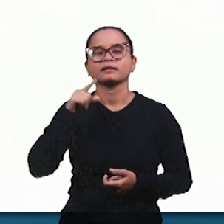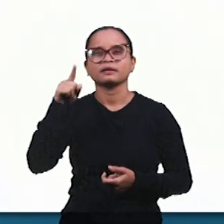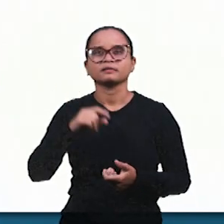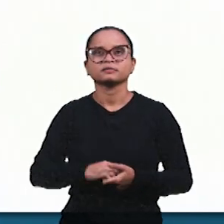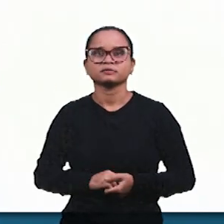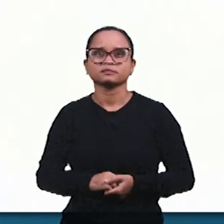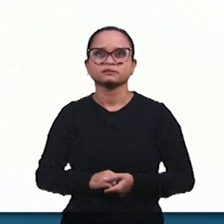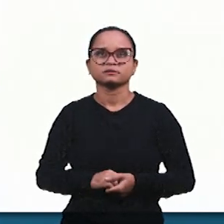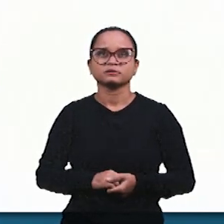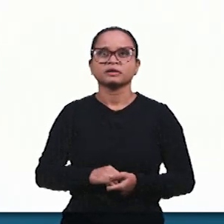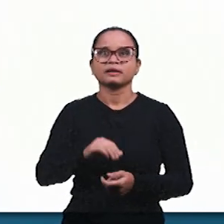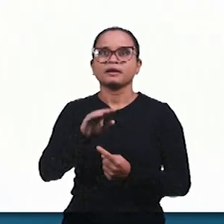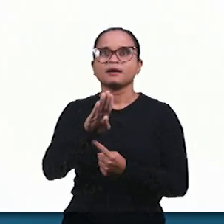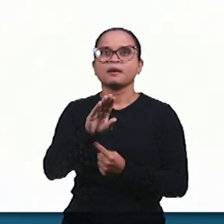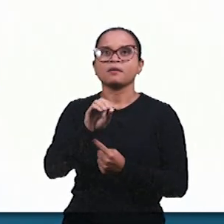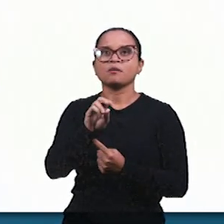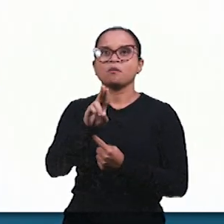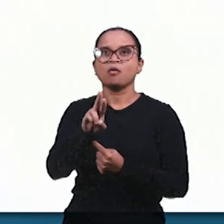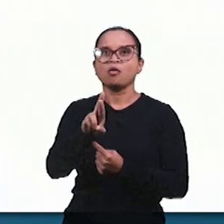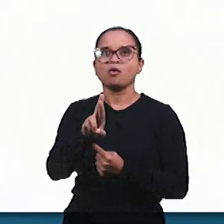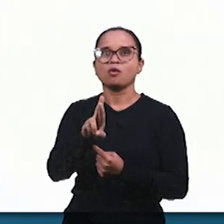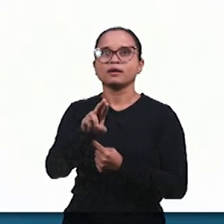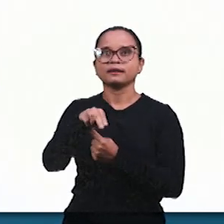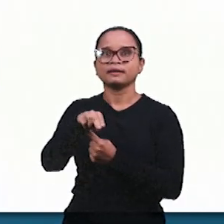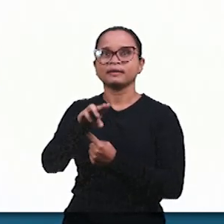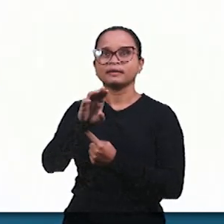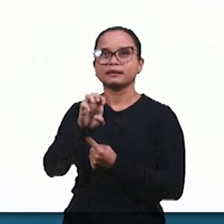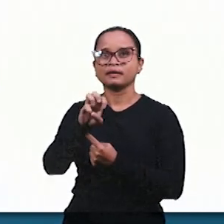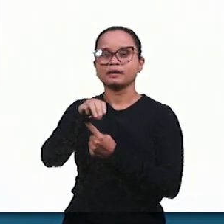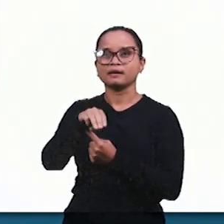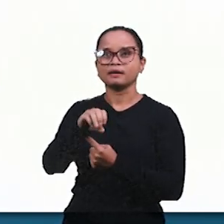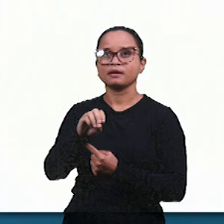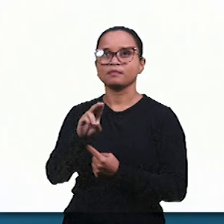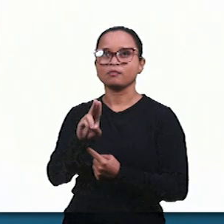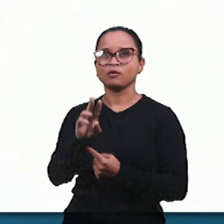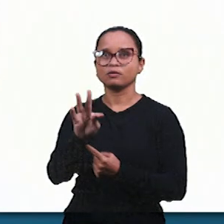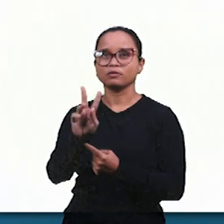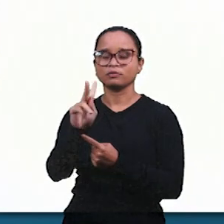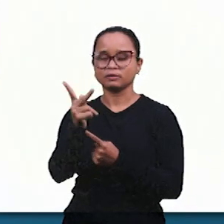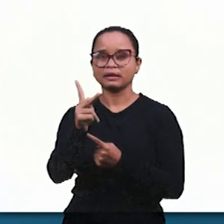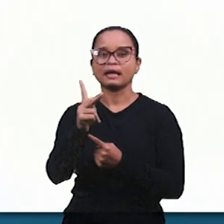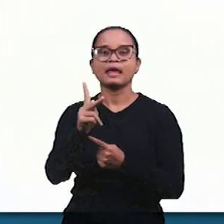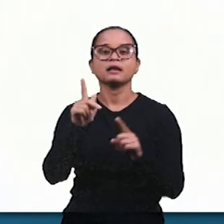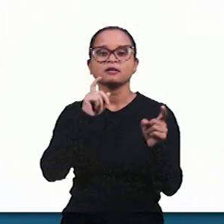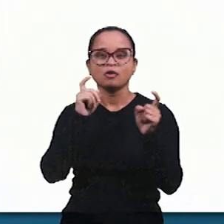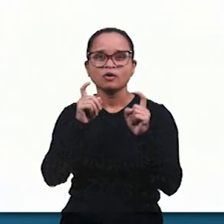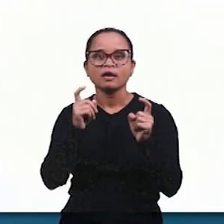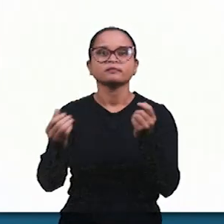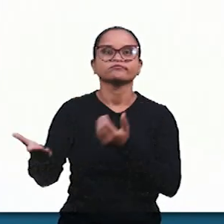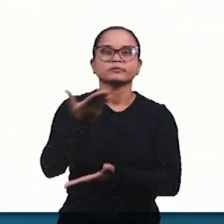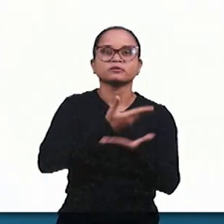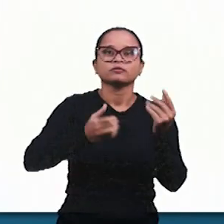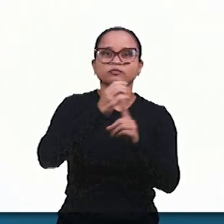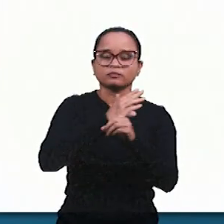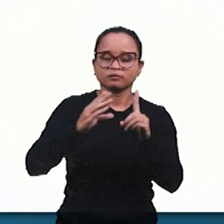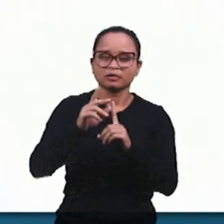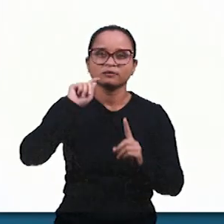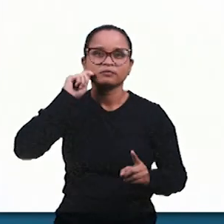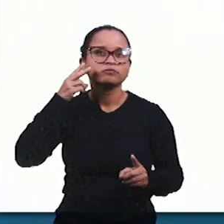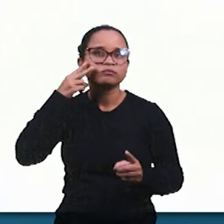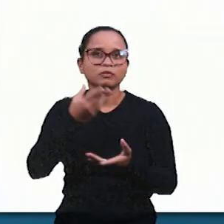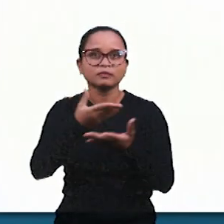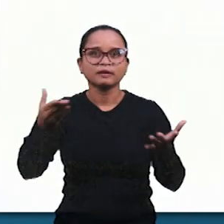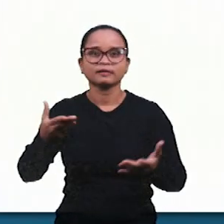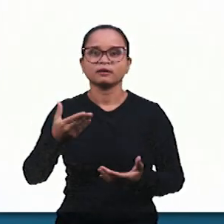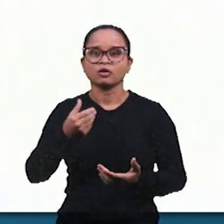em Bournemouth, que os irmãos reunidos ali no Reino Unido, em Bournemouth, e participando da ceia, nós temos o irmão ali, irmão Vinícius, que